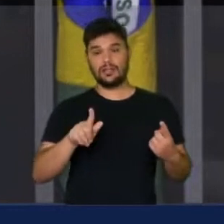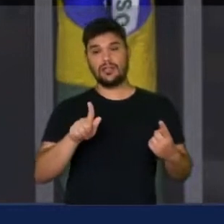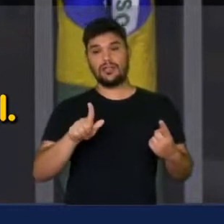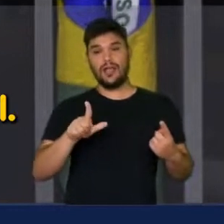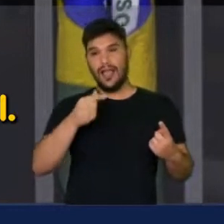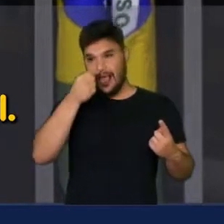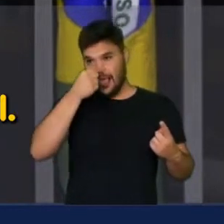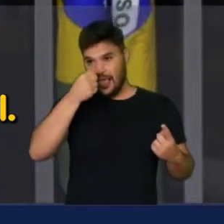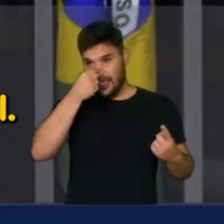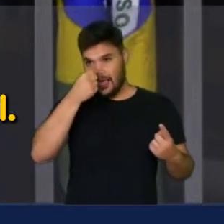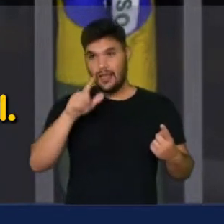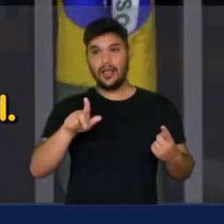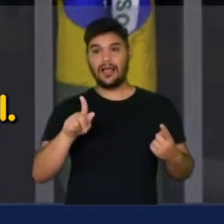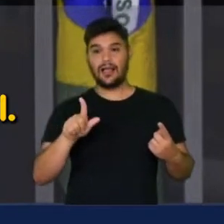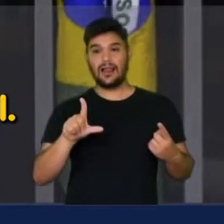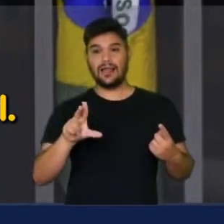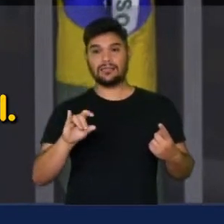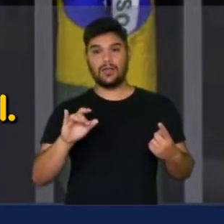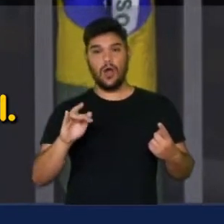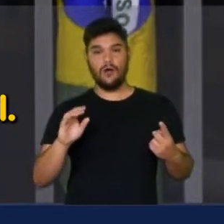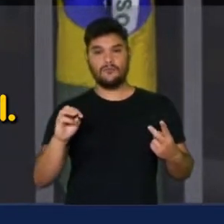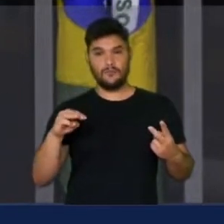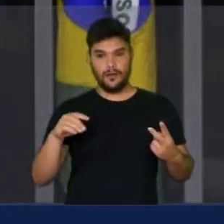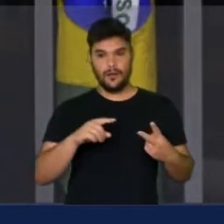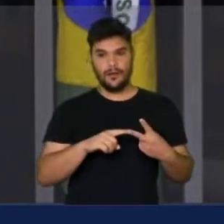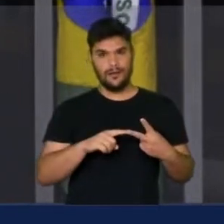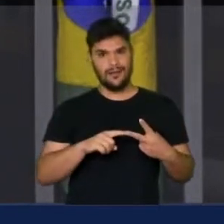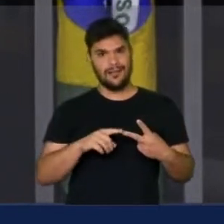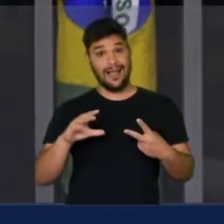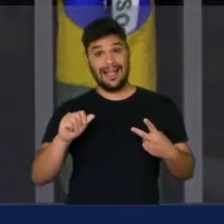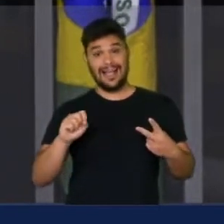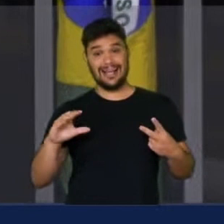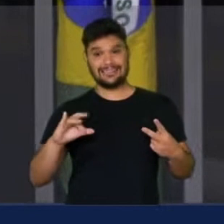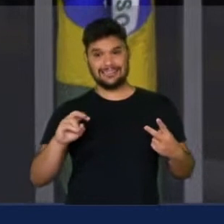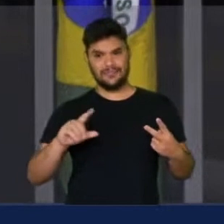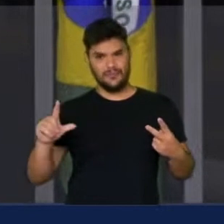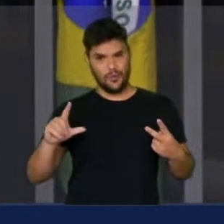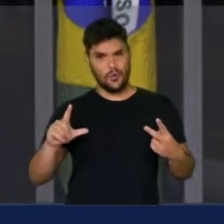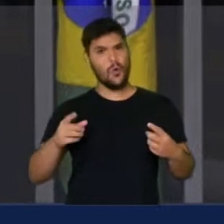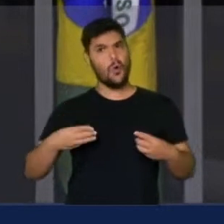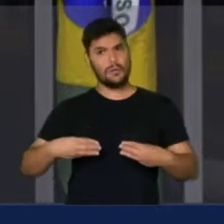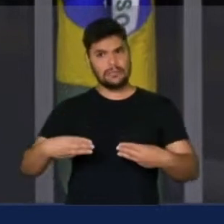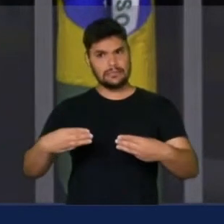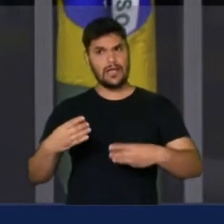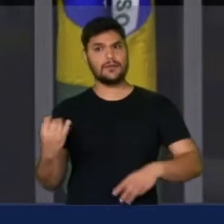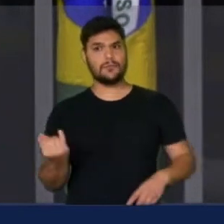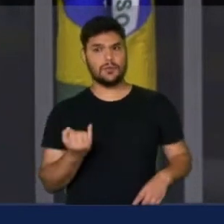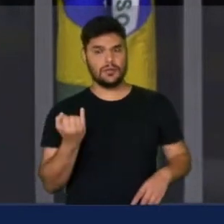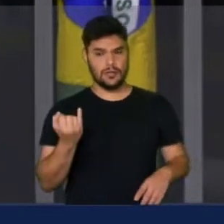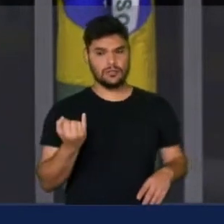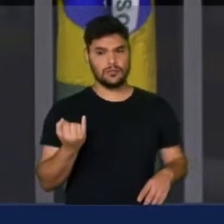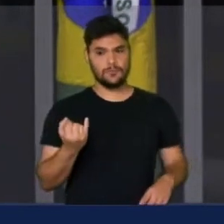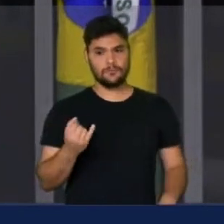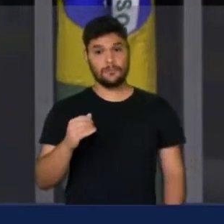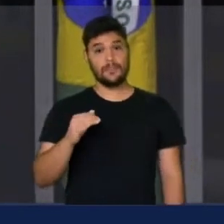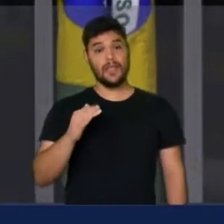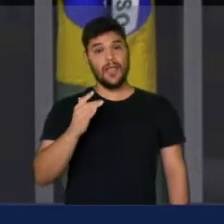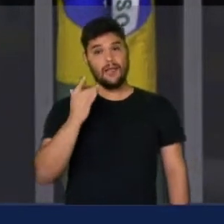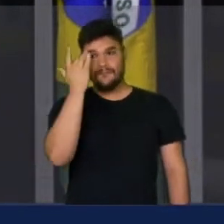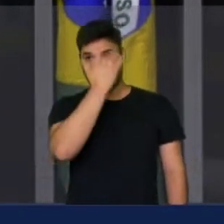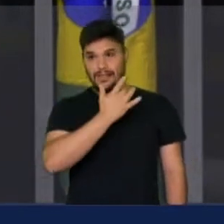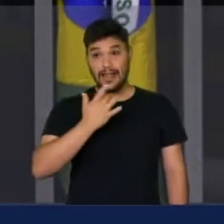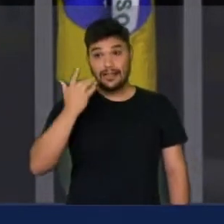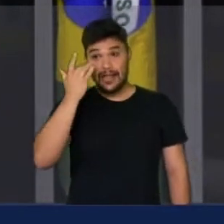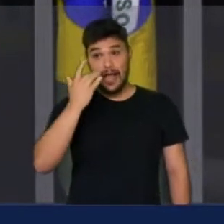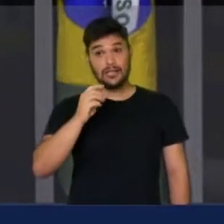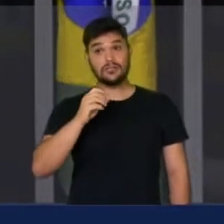Hoffmann dispensa apresentações para a Casa Civil. Ministério importante. Fernando Haddad, pior prefeito de São